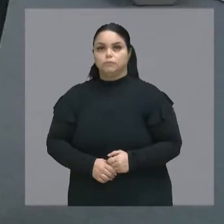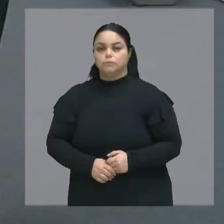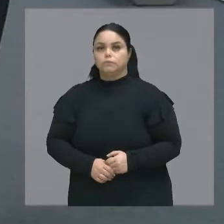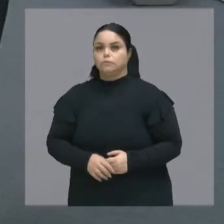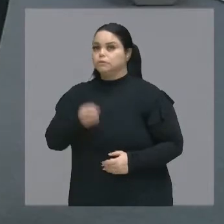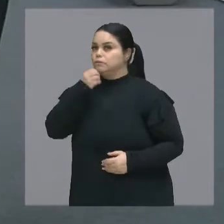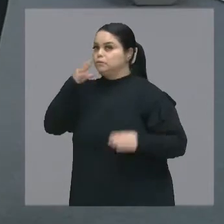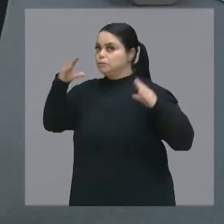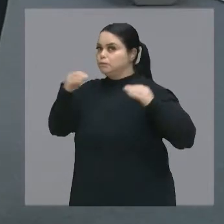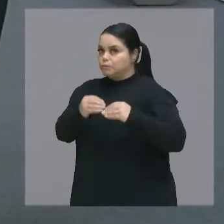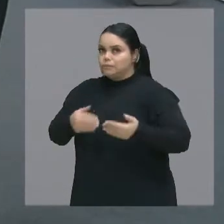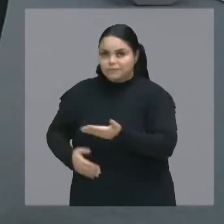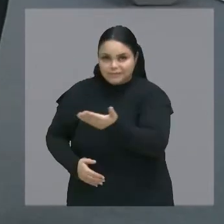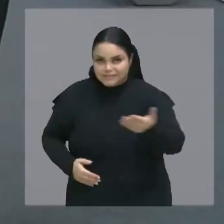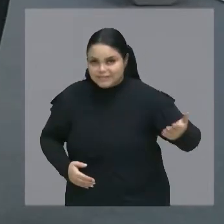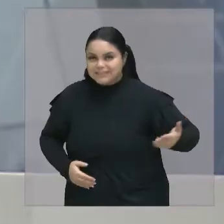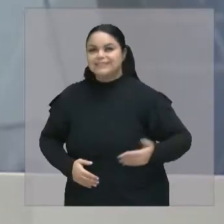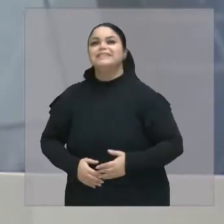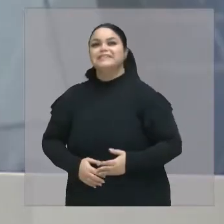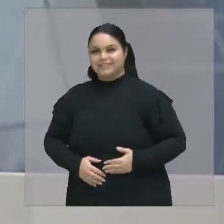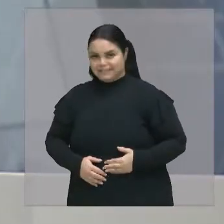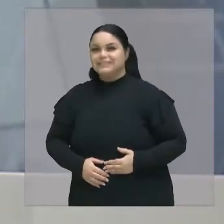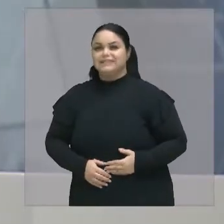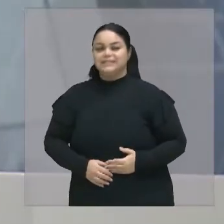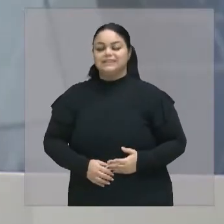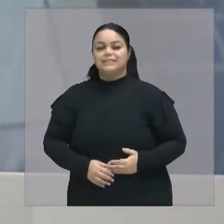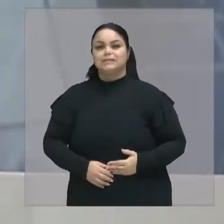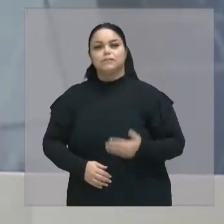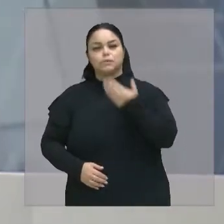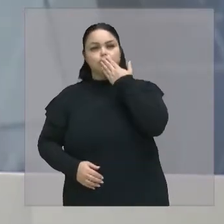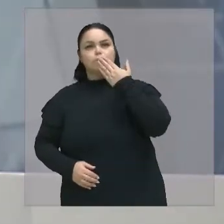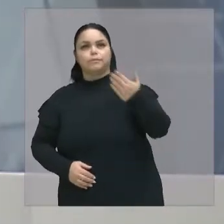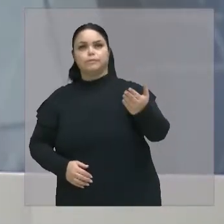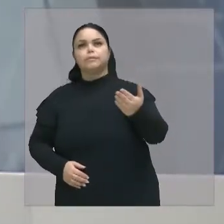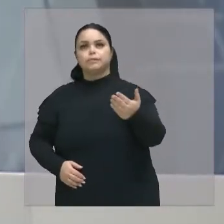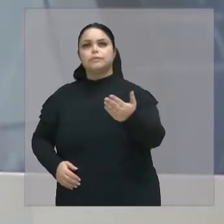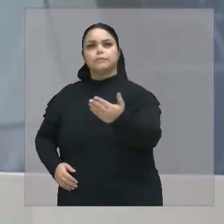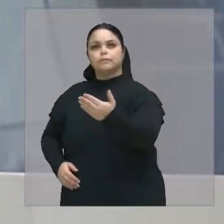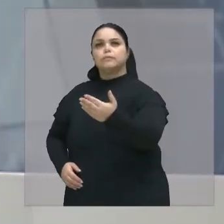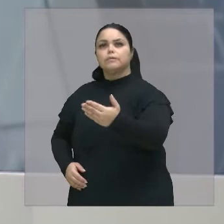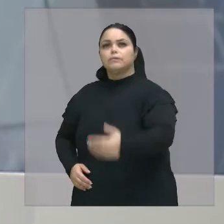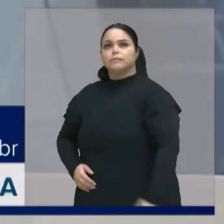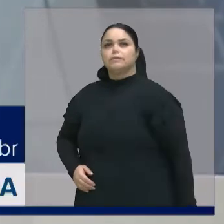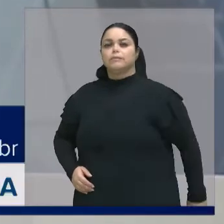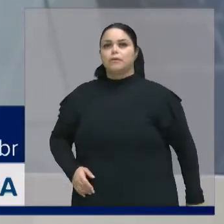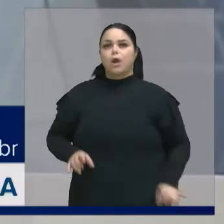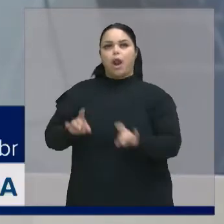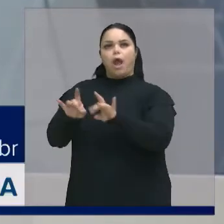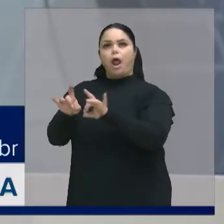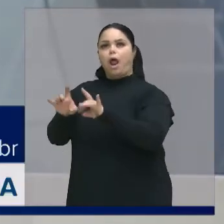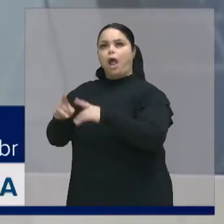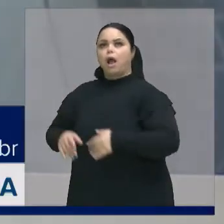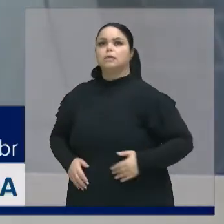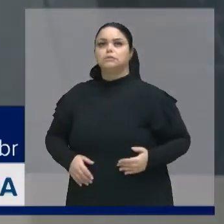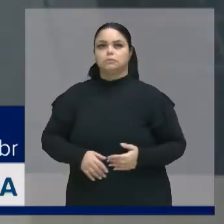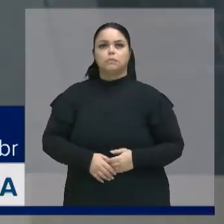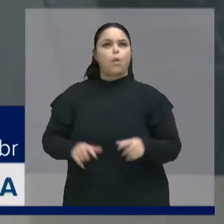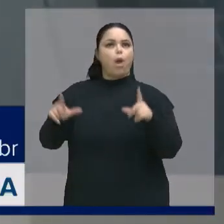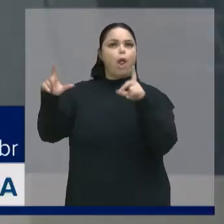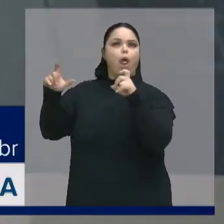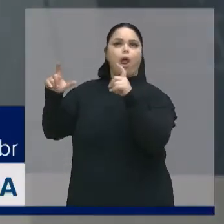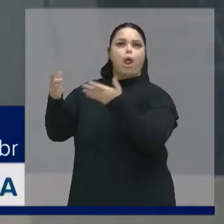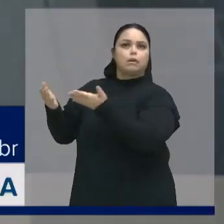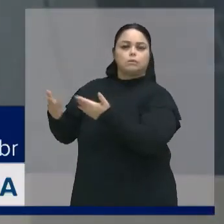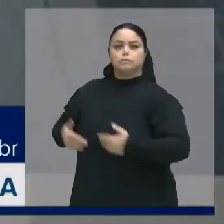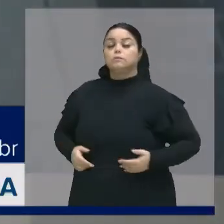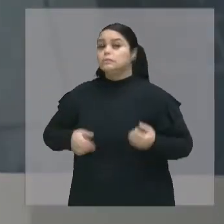Boa noite a todas. Quero pedir ao nosso técnico por aqui as imagens.